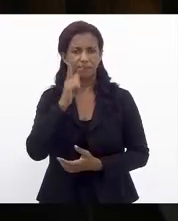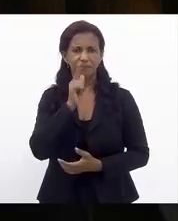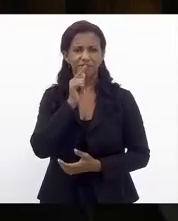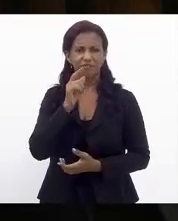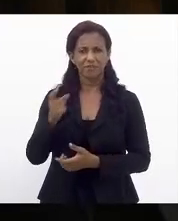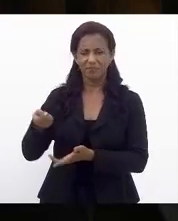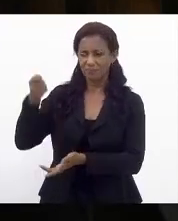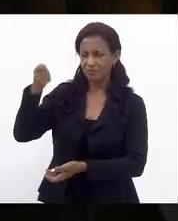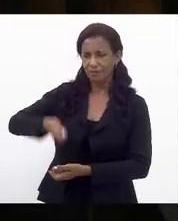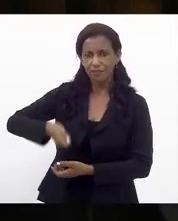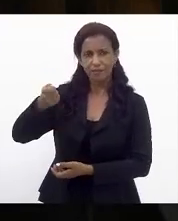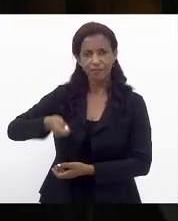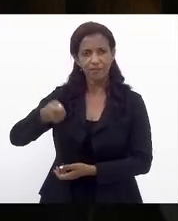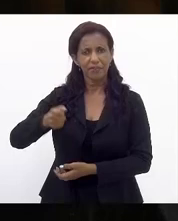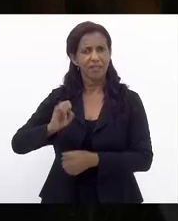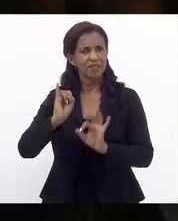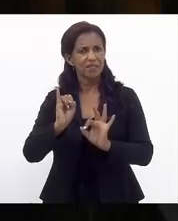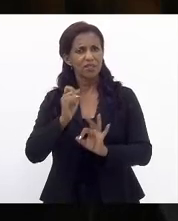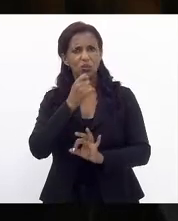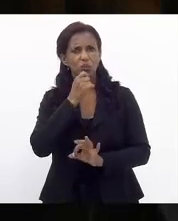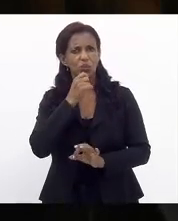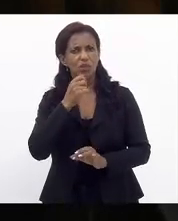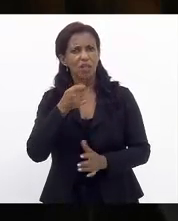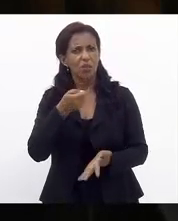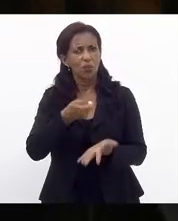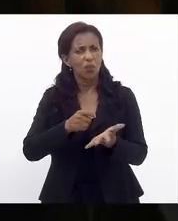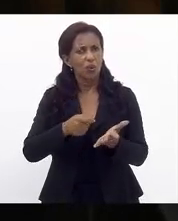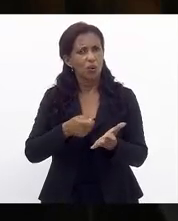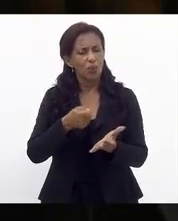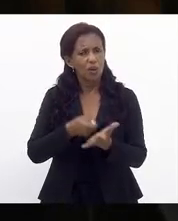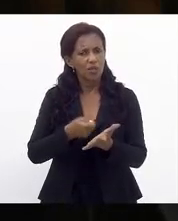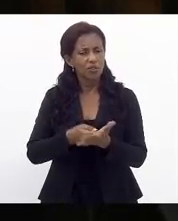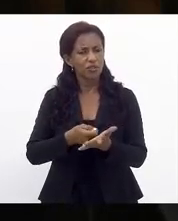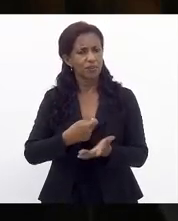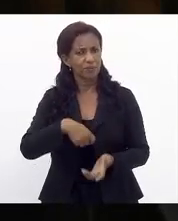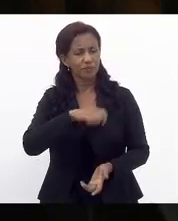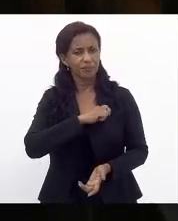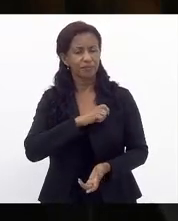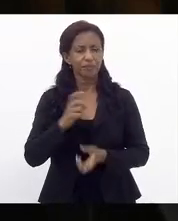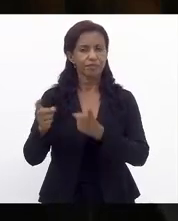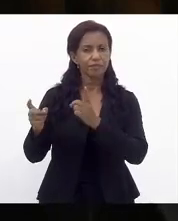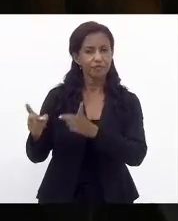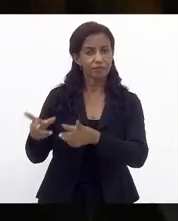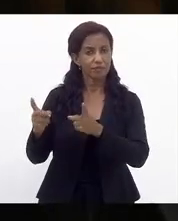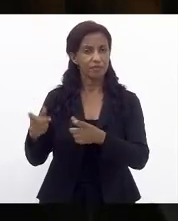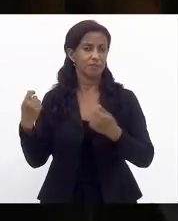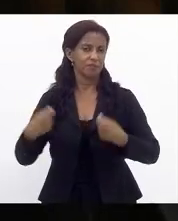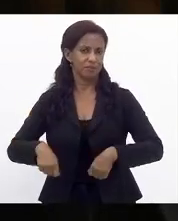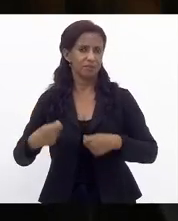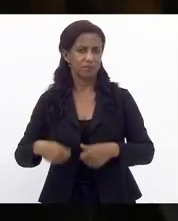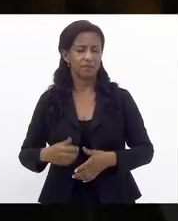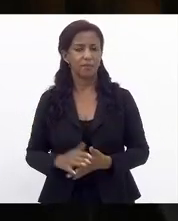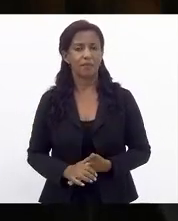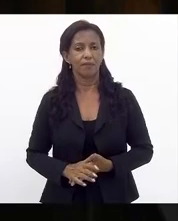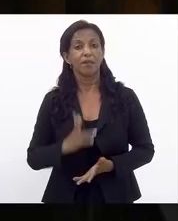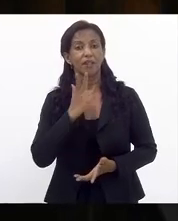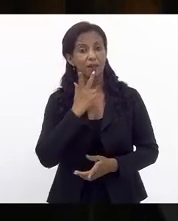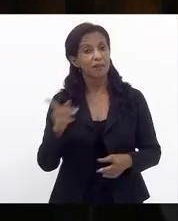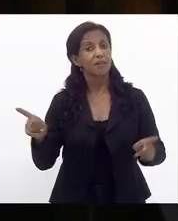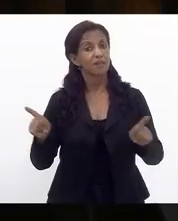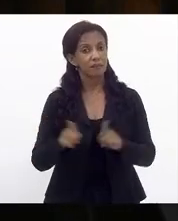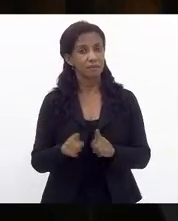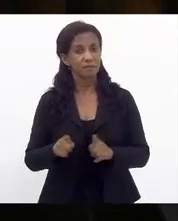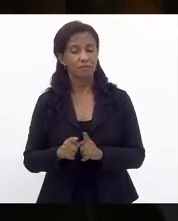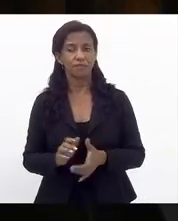sem a gente não sei a gente tem o regime de recuperação que ela condicionante a venda da Cedae para ter o regime e disse